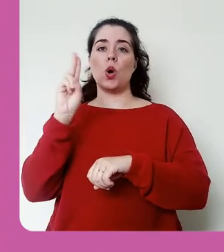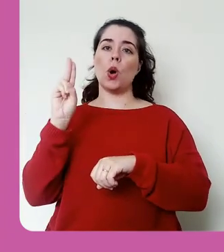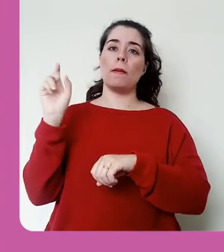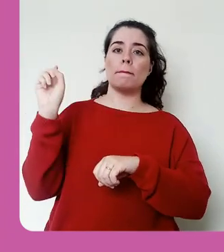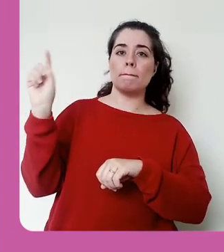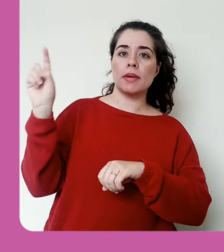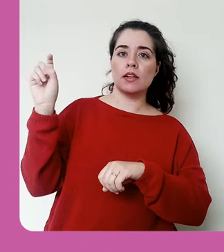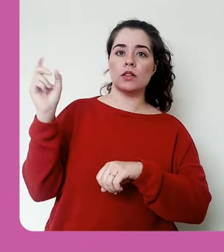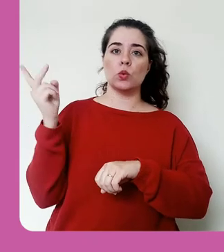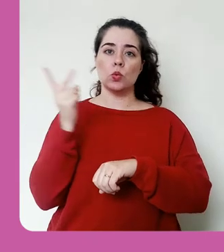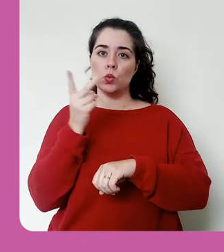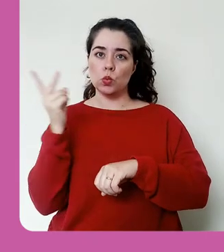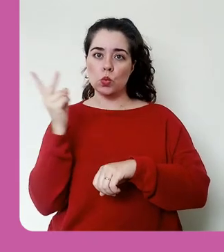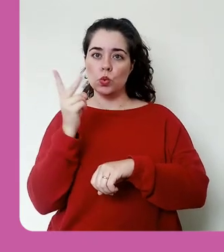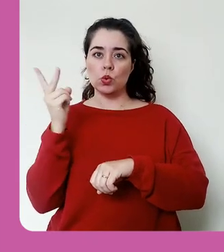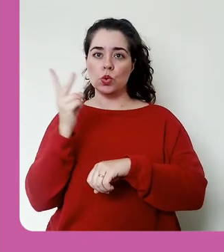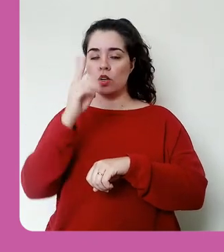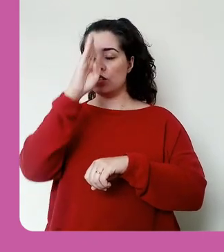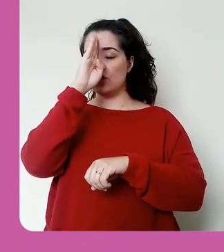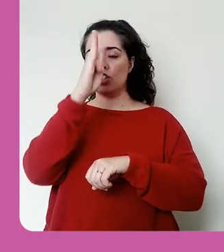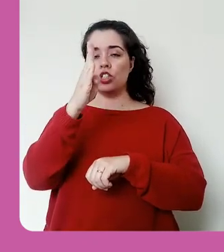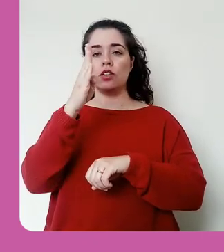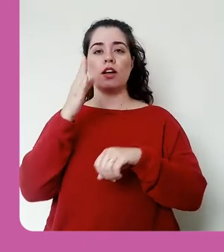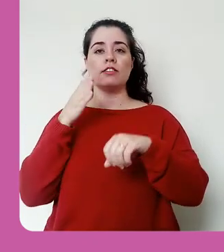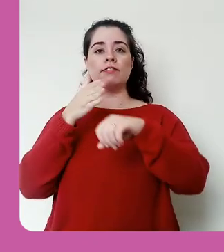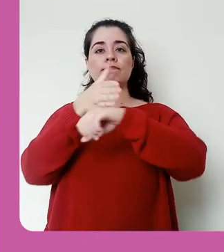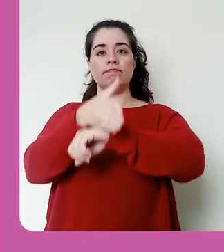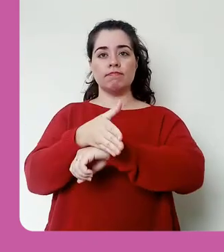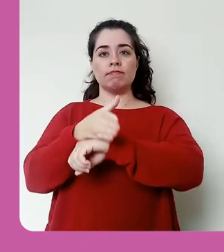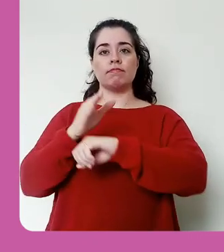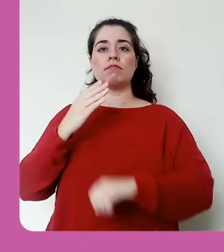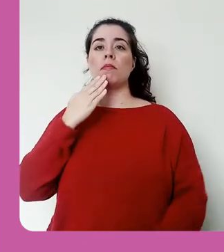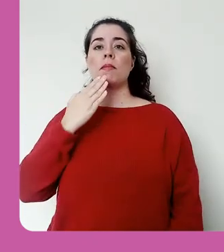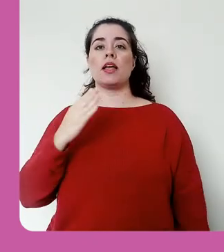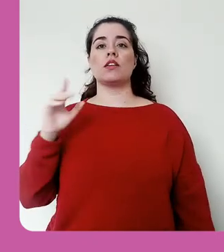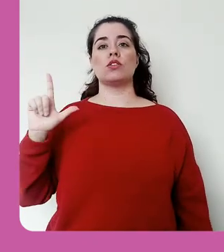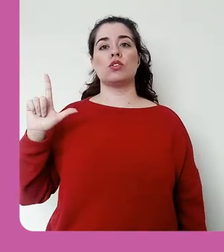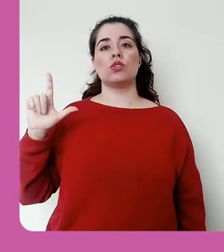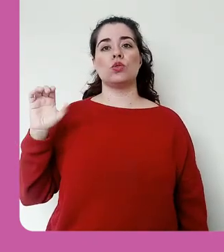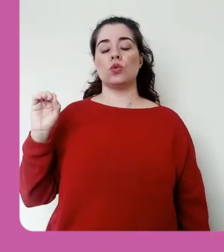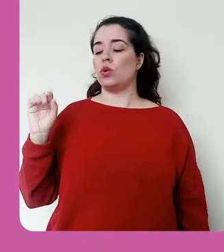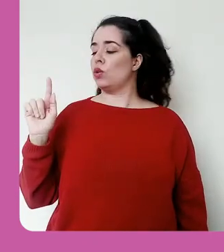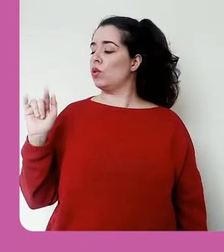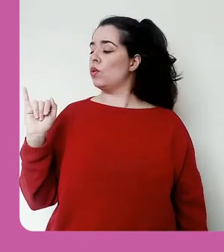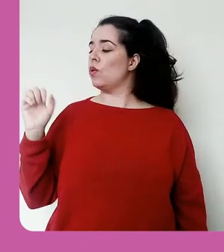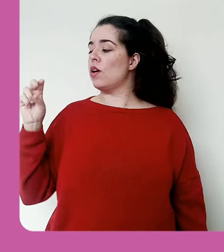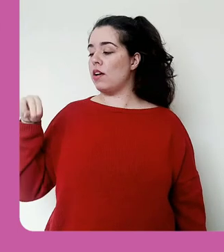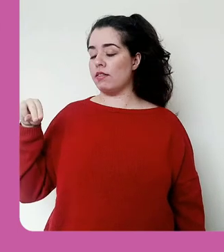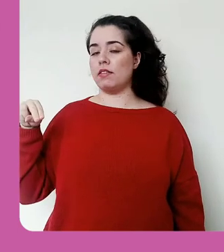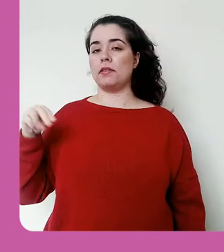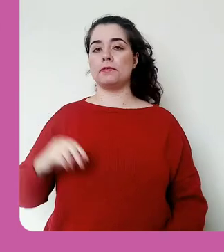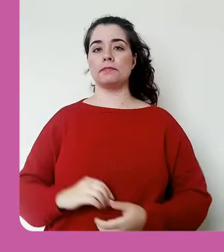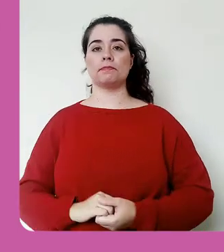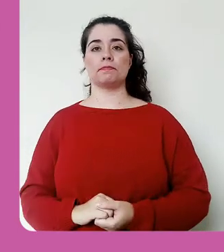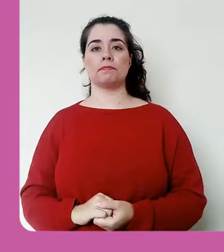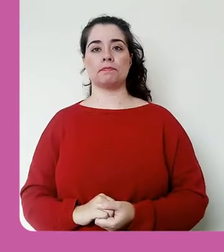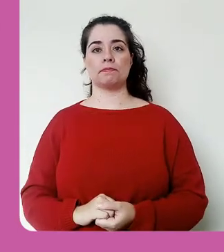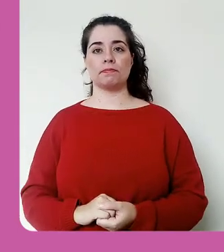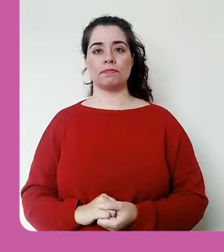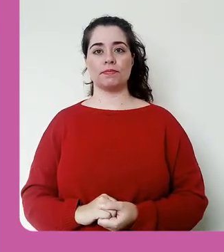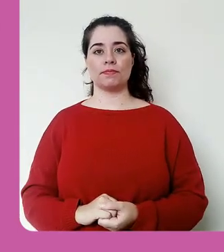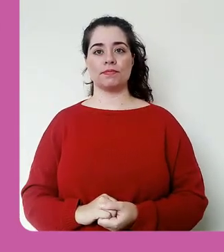acessar aqui em cima. Ambos nos direcionarão para a página de